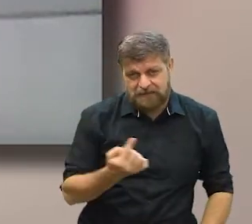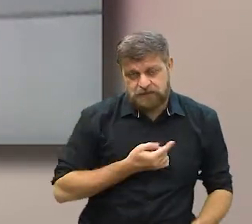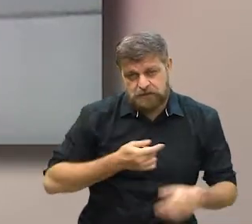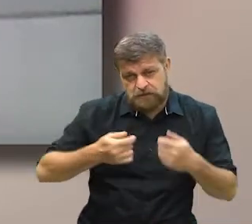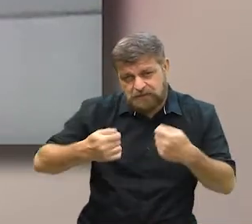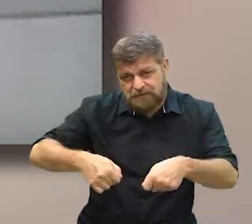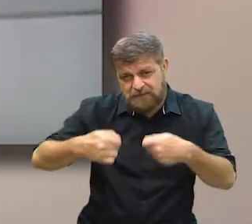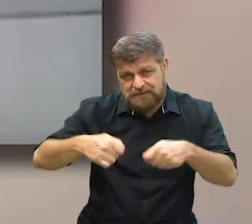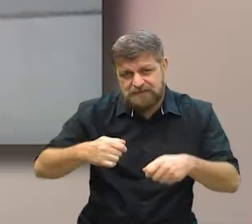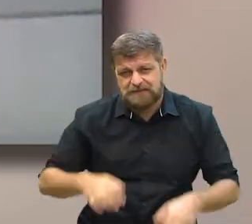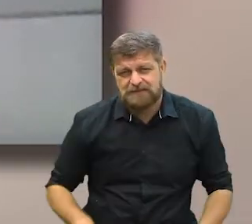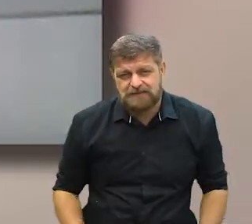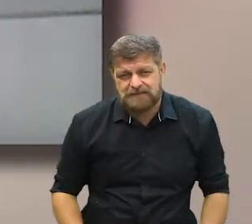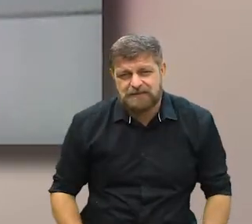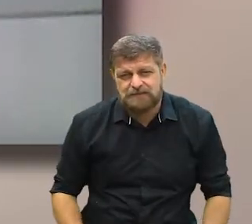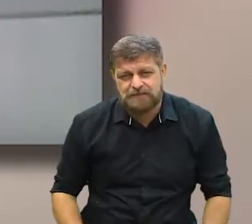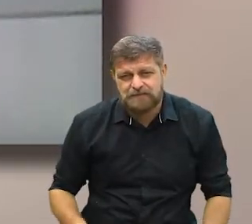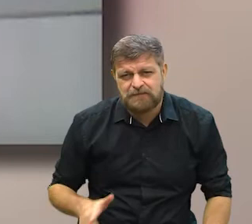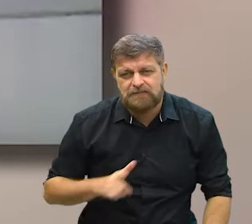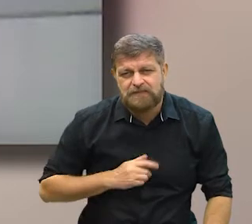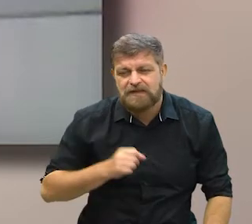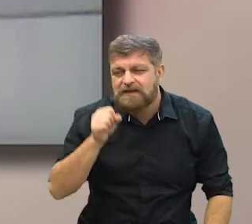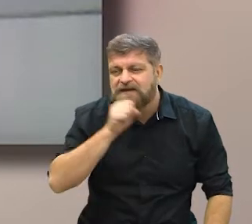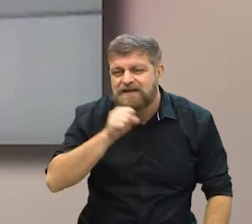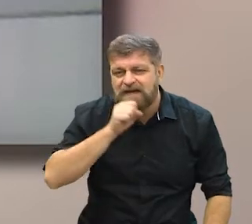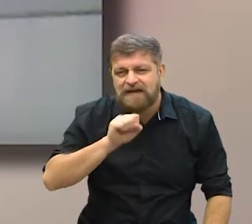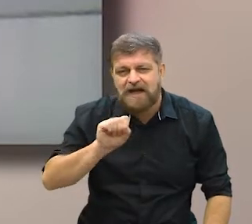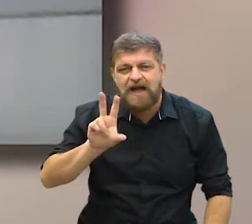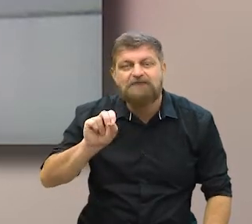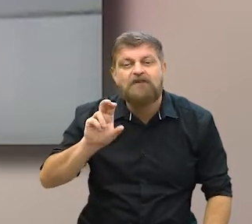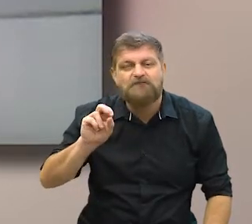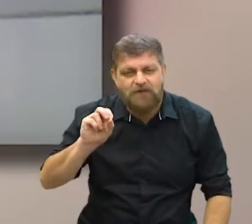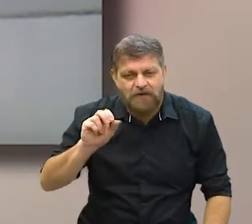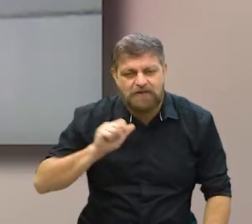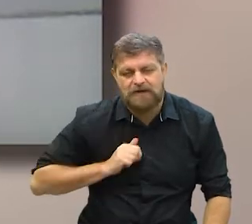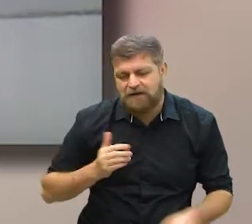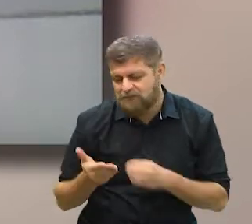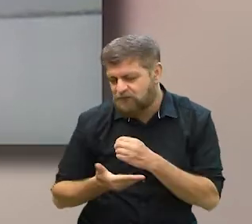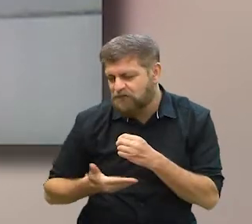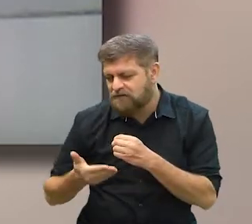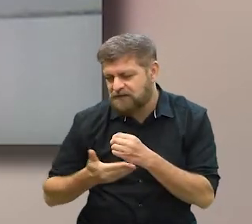está muito desconfortável, que é foda. E a gente tem que...